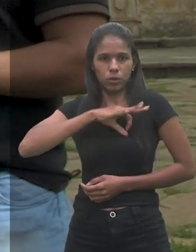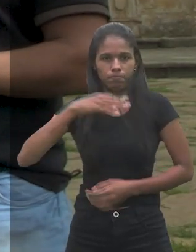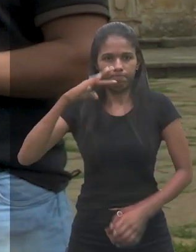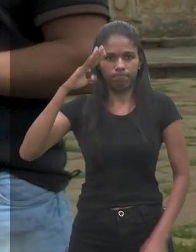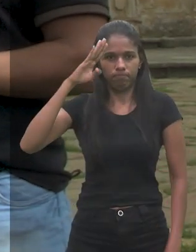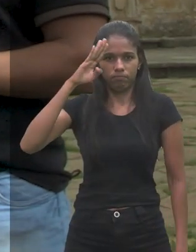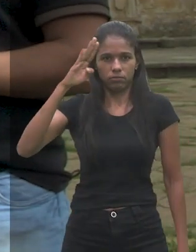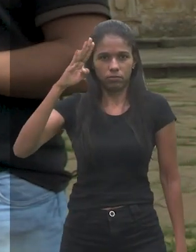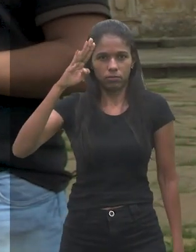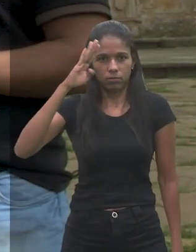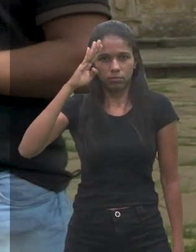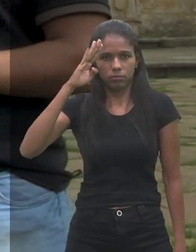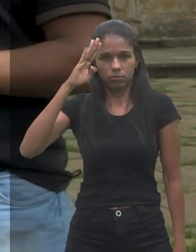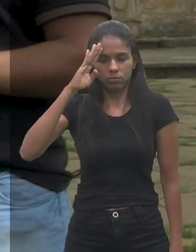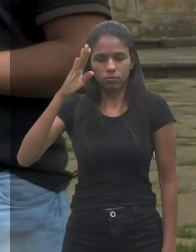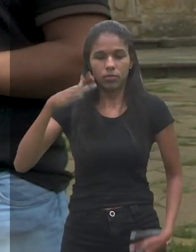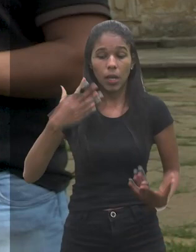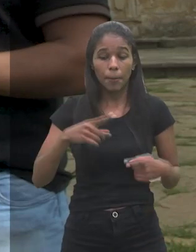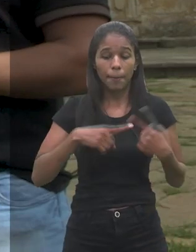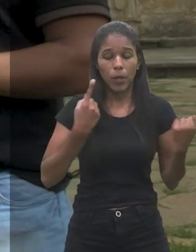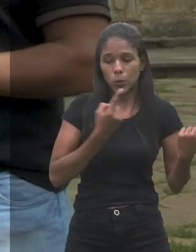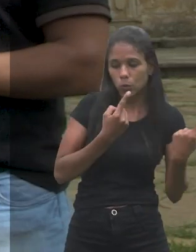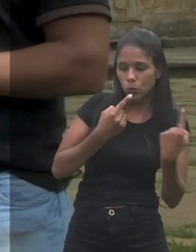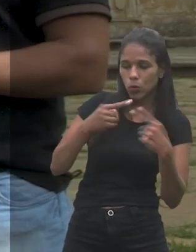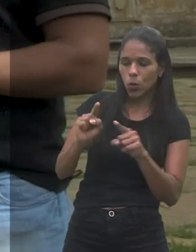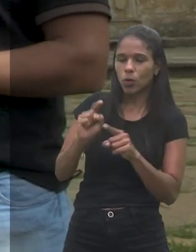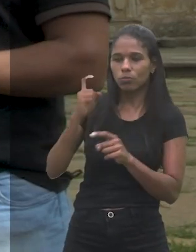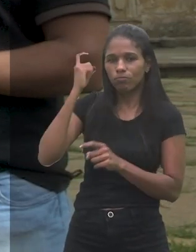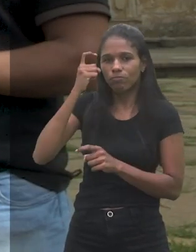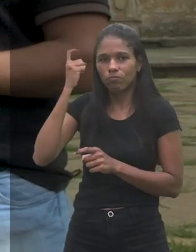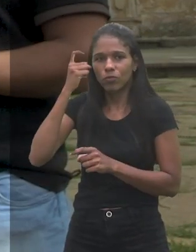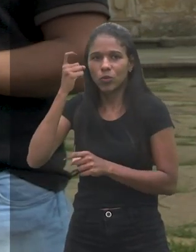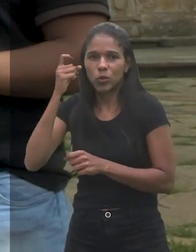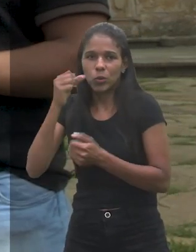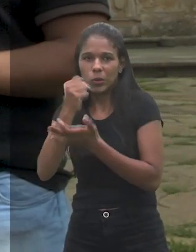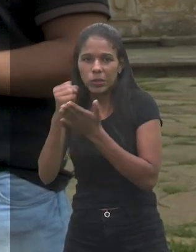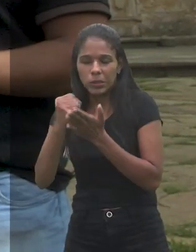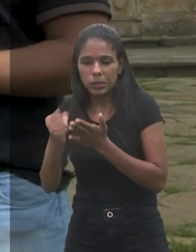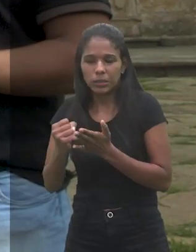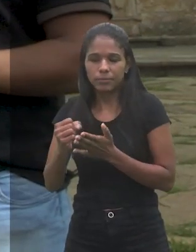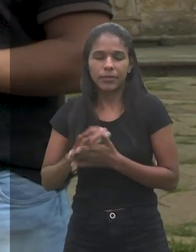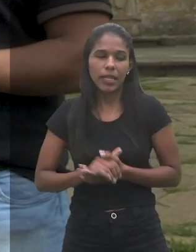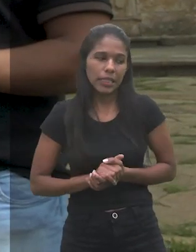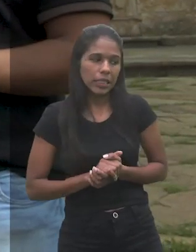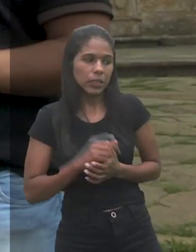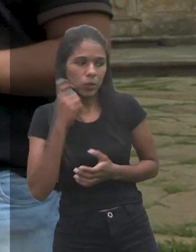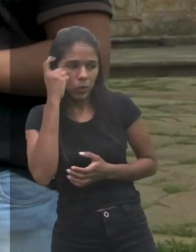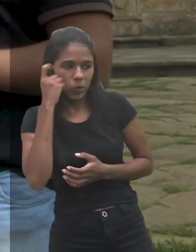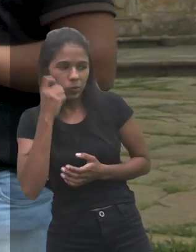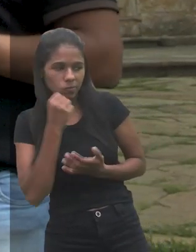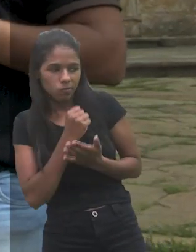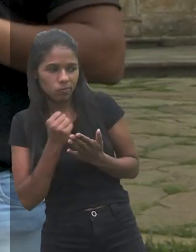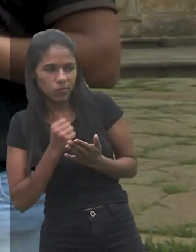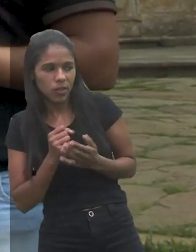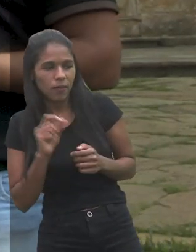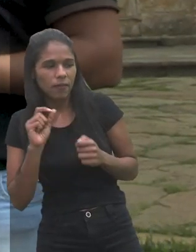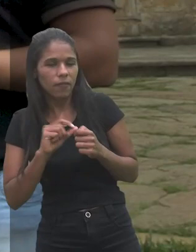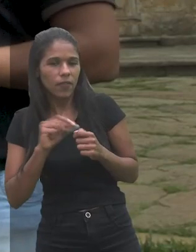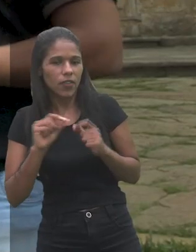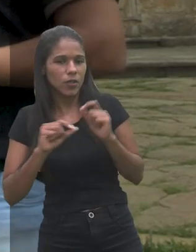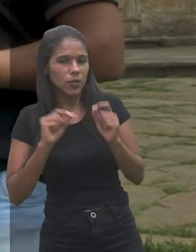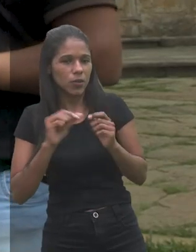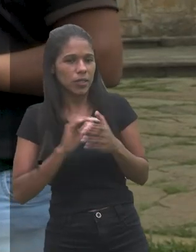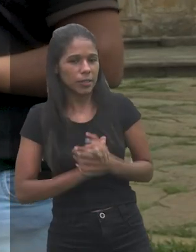o Antônio foi lá para fazer uma imagem de São Jorge. Essa peça está no Museu da Inconfidência, no momento a cidade está